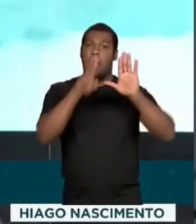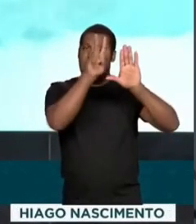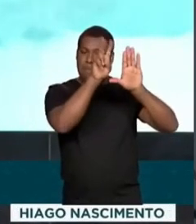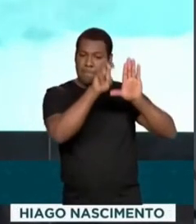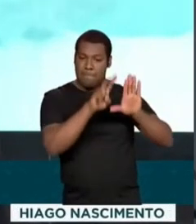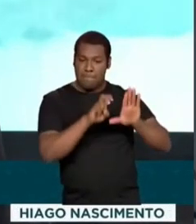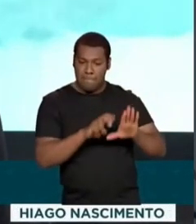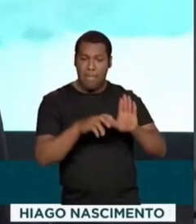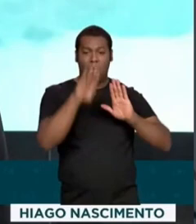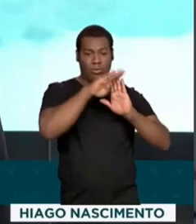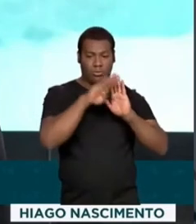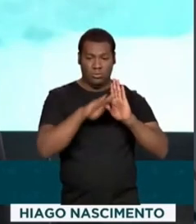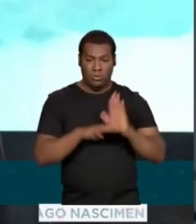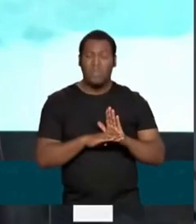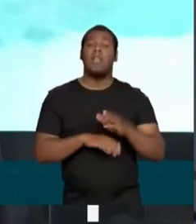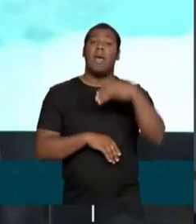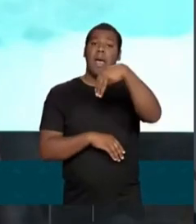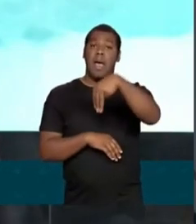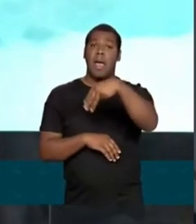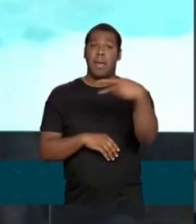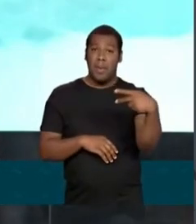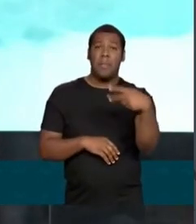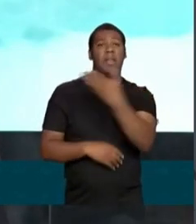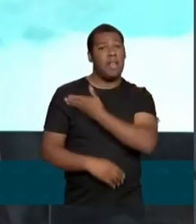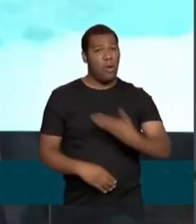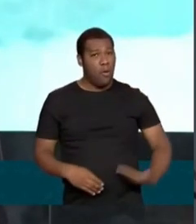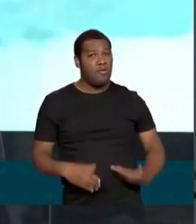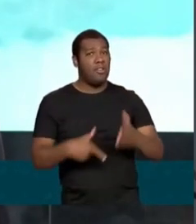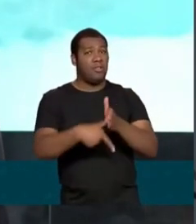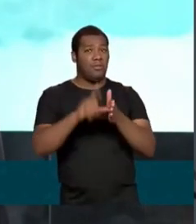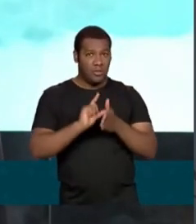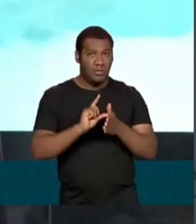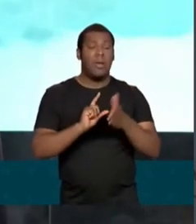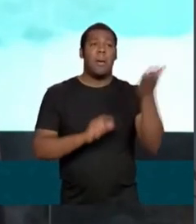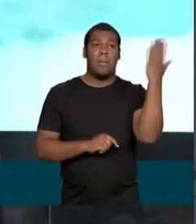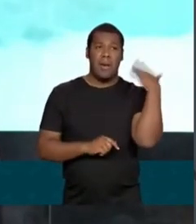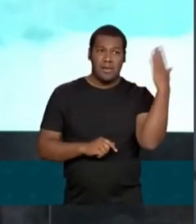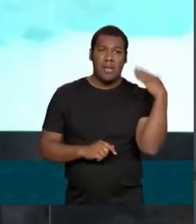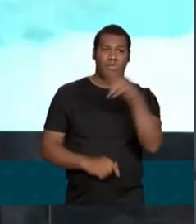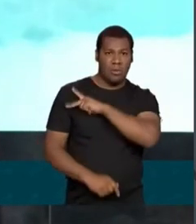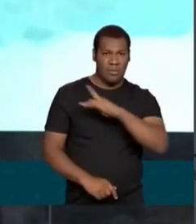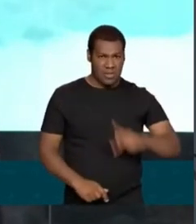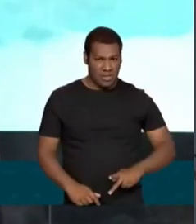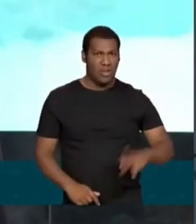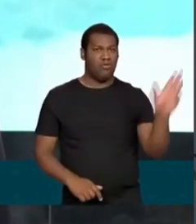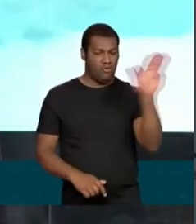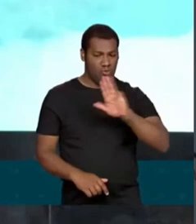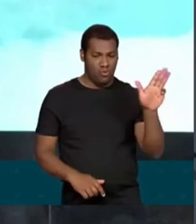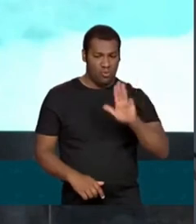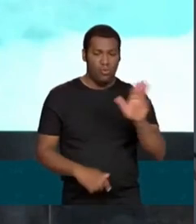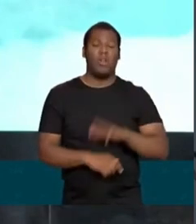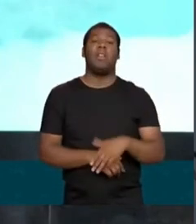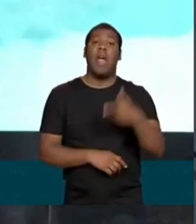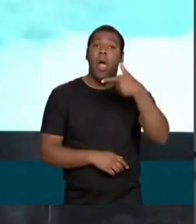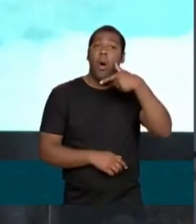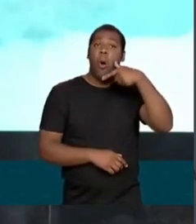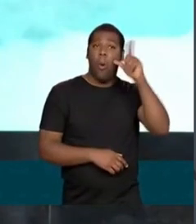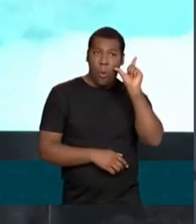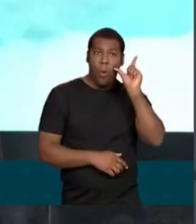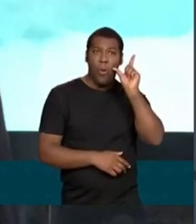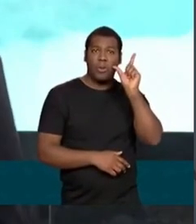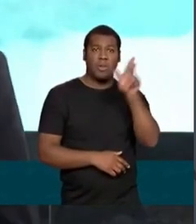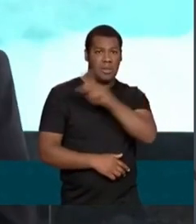MP que foram feitas pelo governo anterior por exemplo presidente Lula sancionou no dia de ontem né Tá publicado